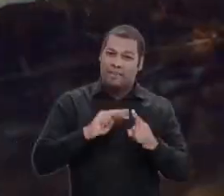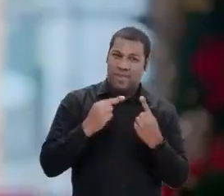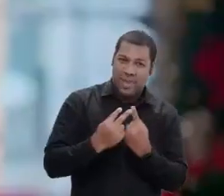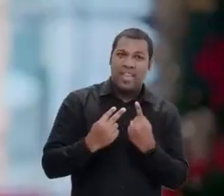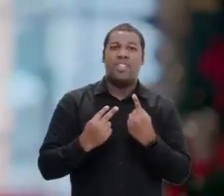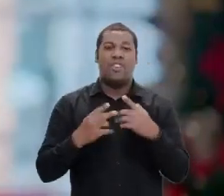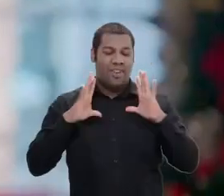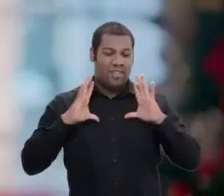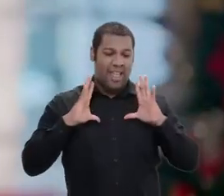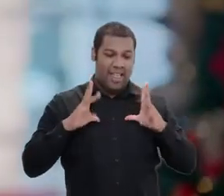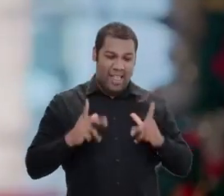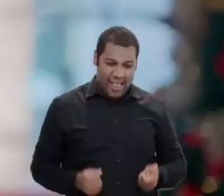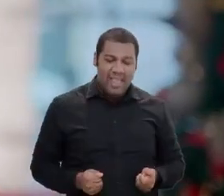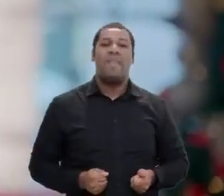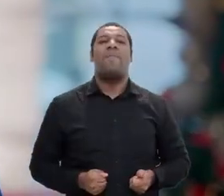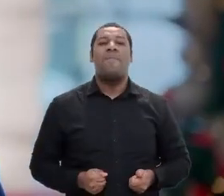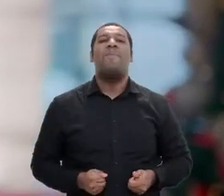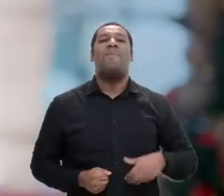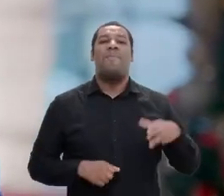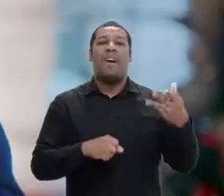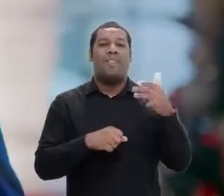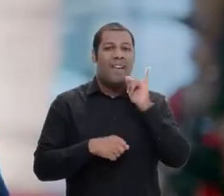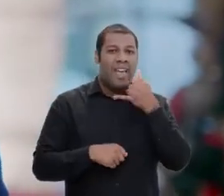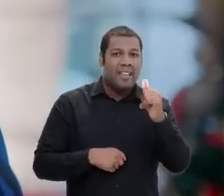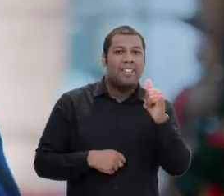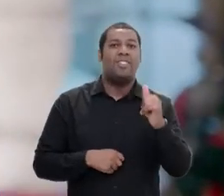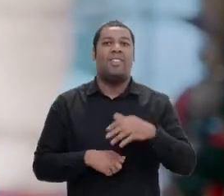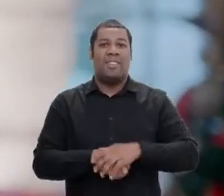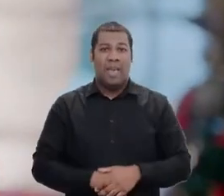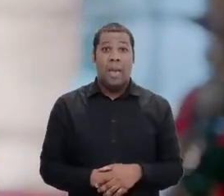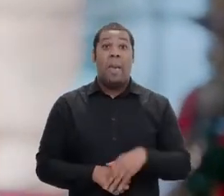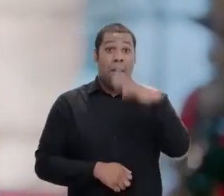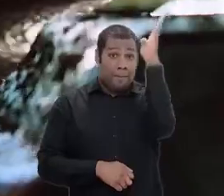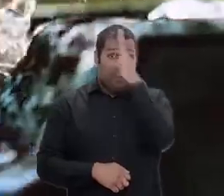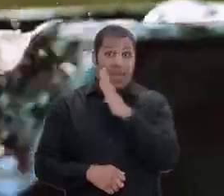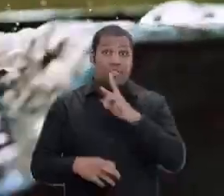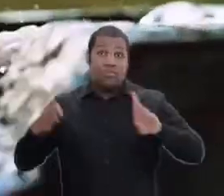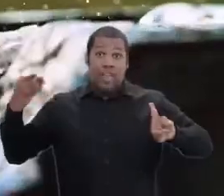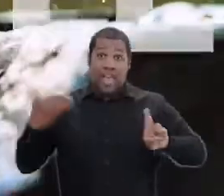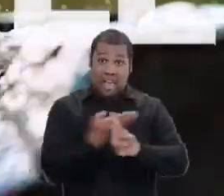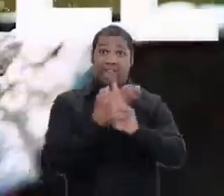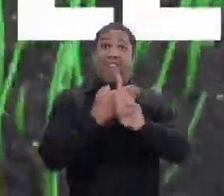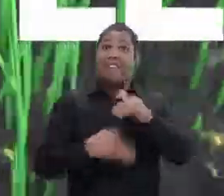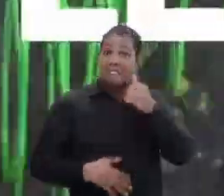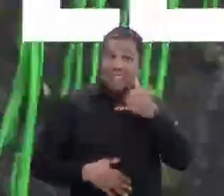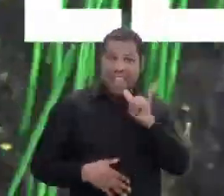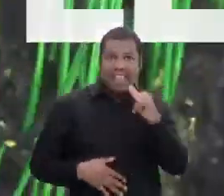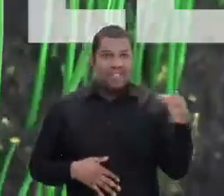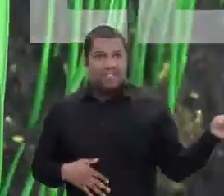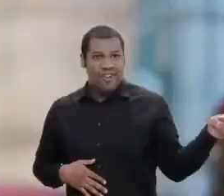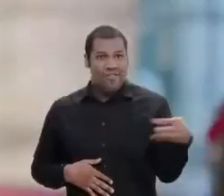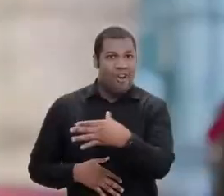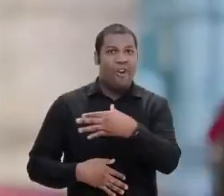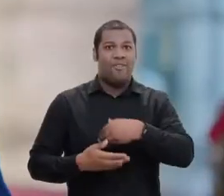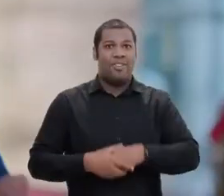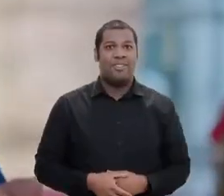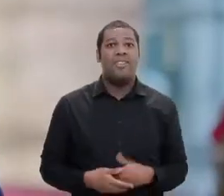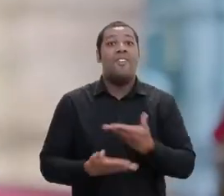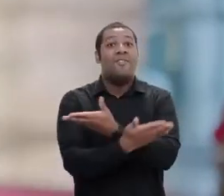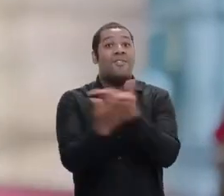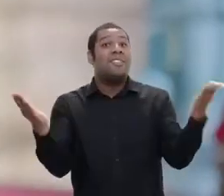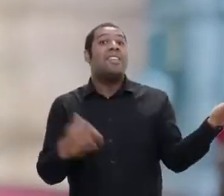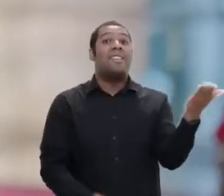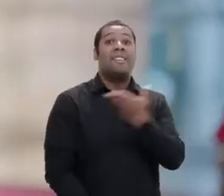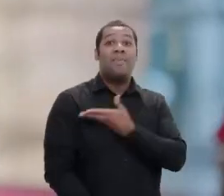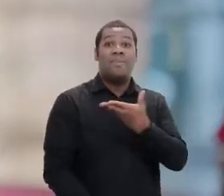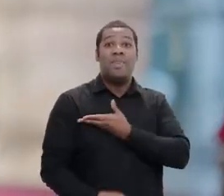futuro. Consolidamos o papel do Brasil como potência mundial na produção de energia renovável. Minhas